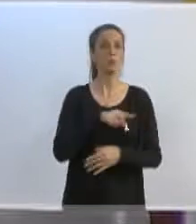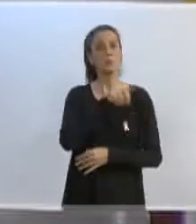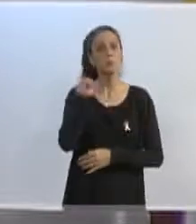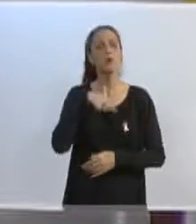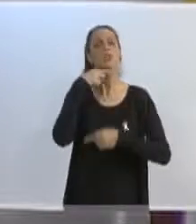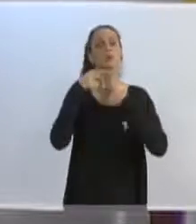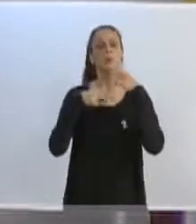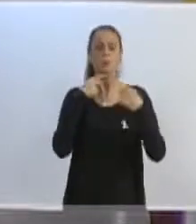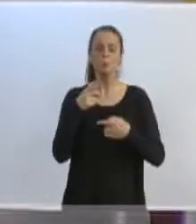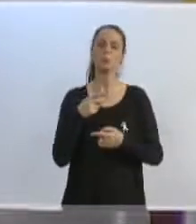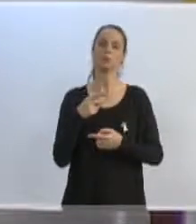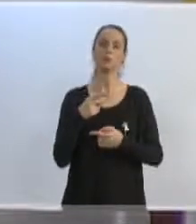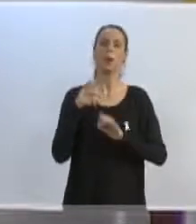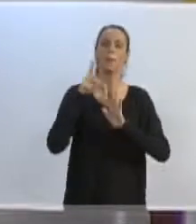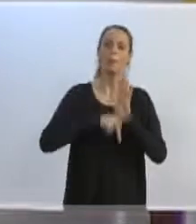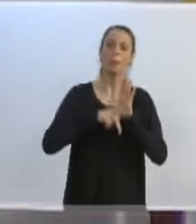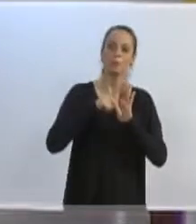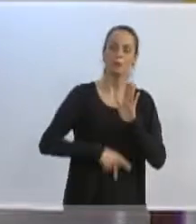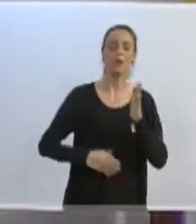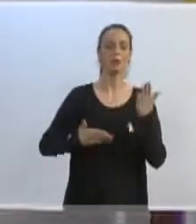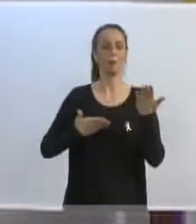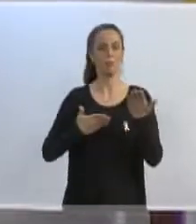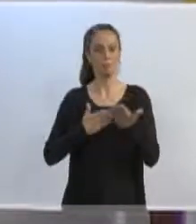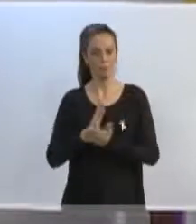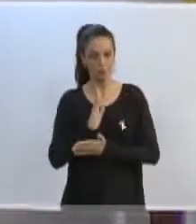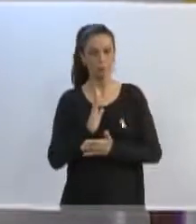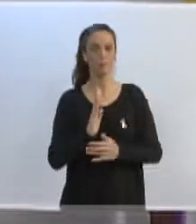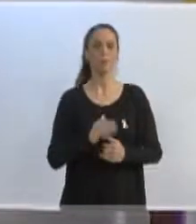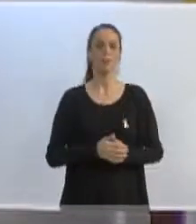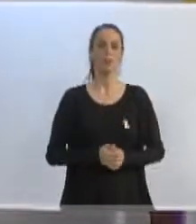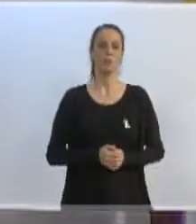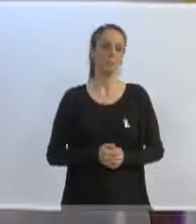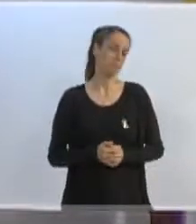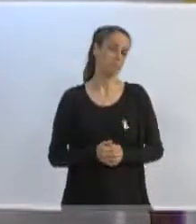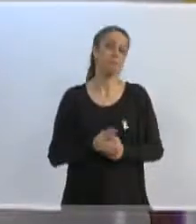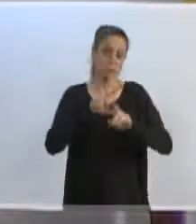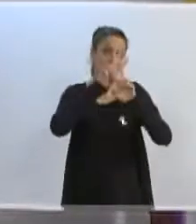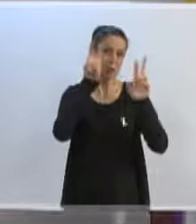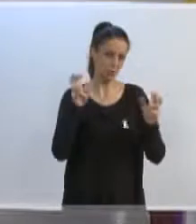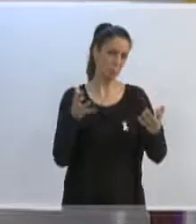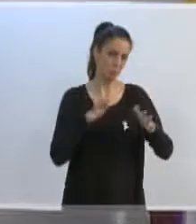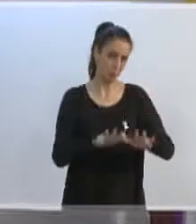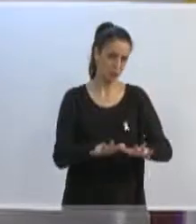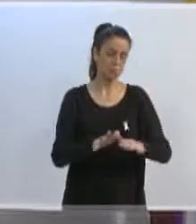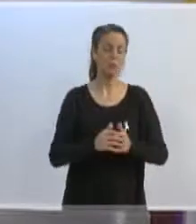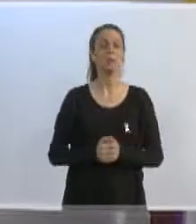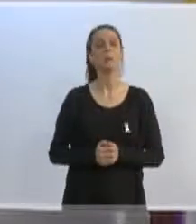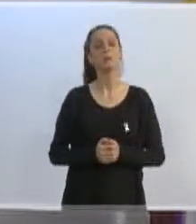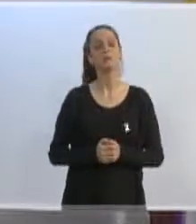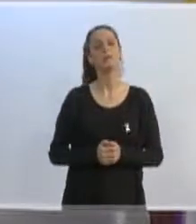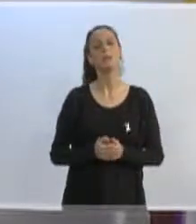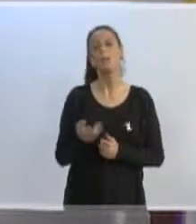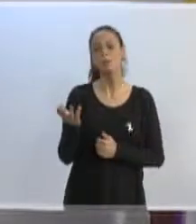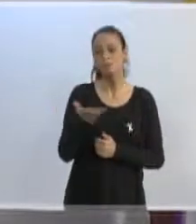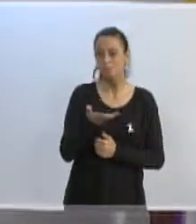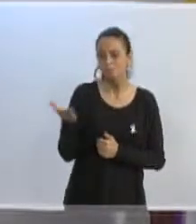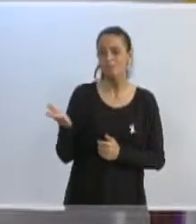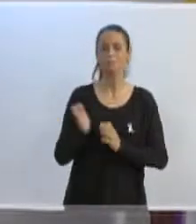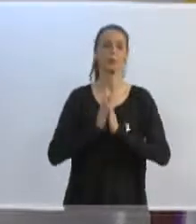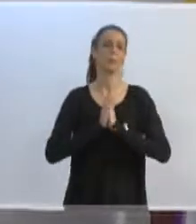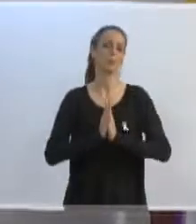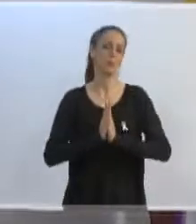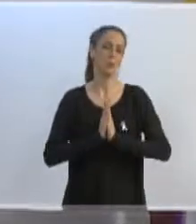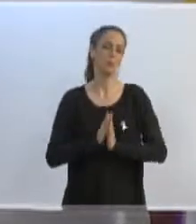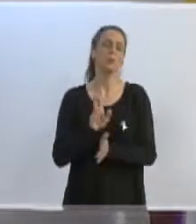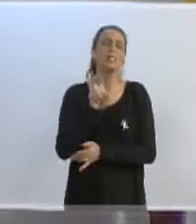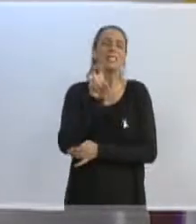dúvidas quanto à aprovação de um projeto que seja inclusivo, que vocês, por favor, por